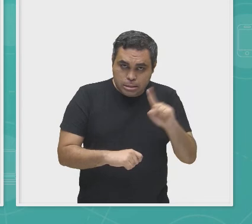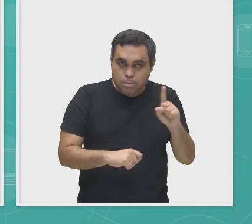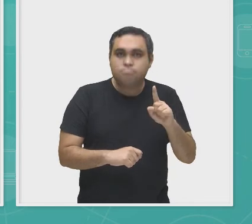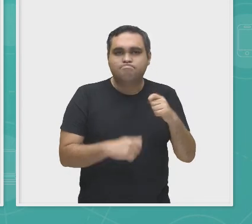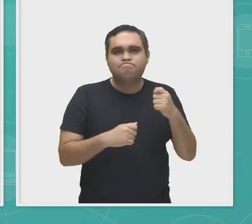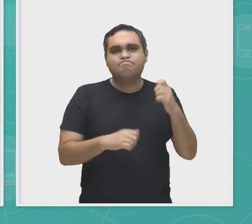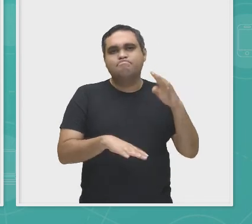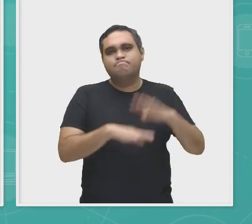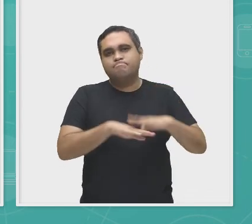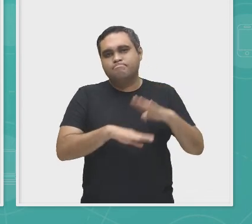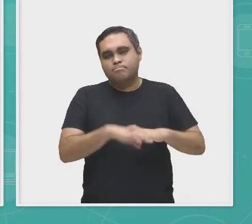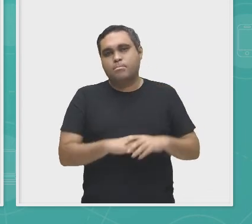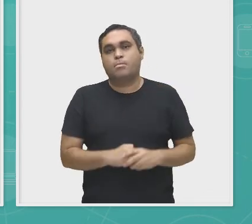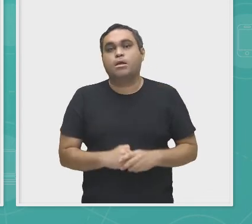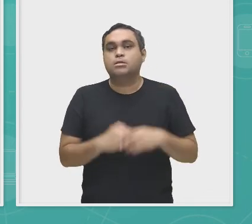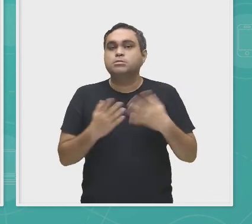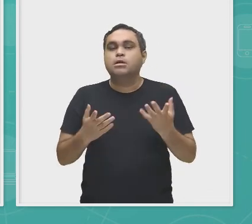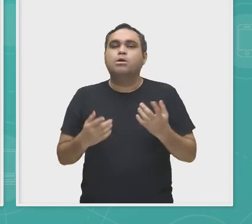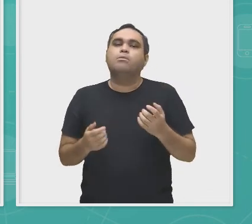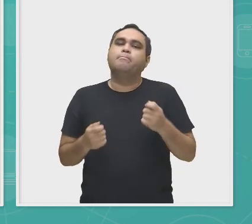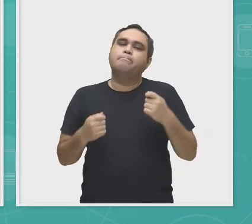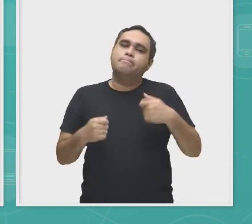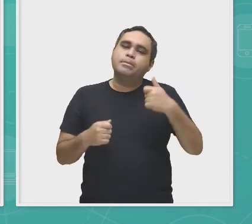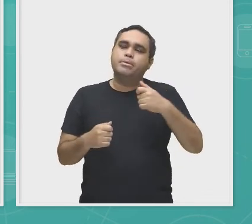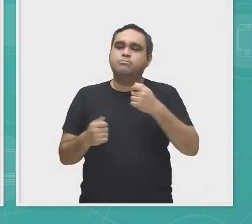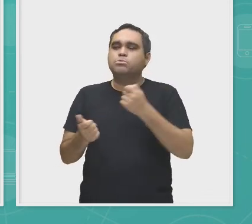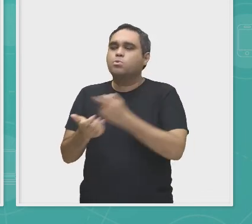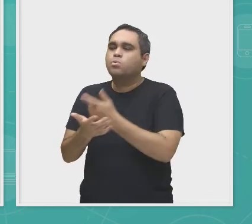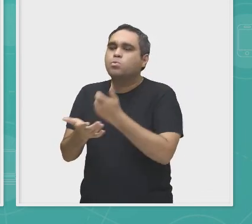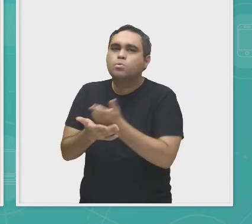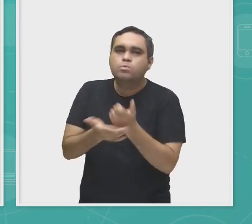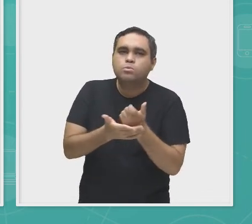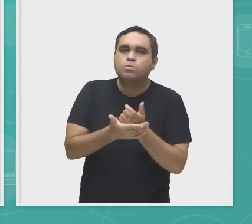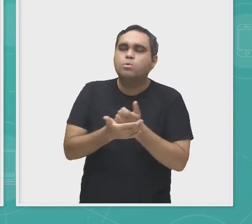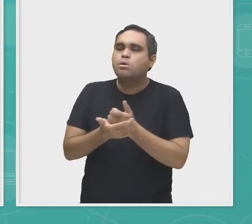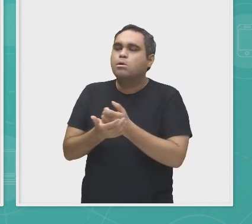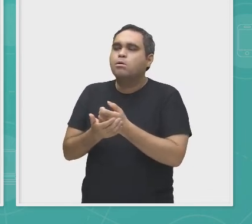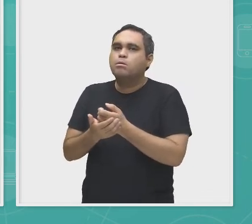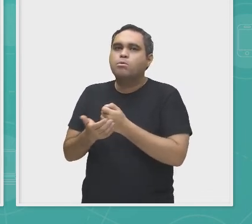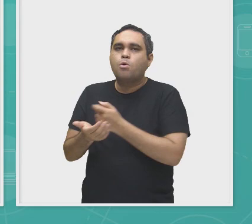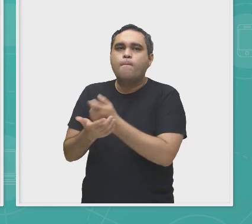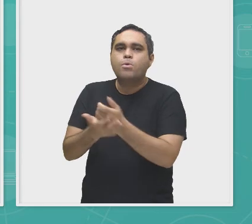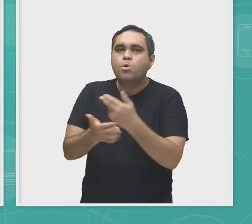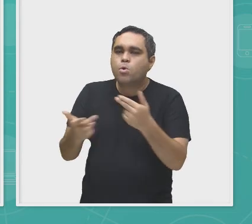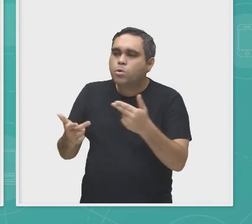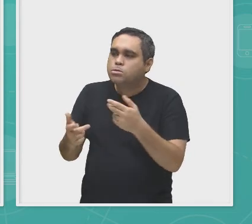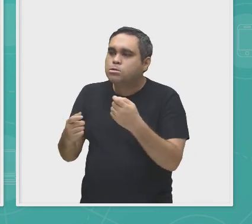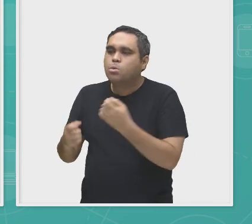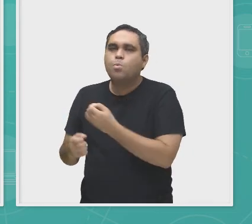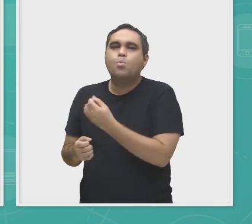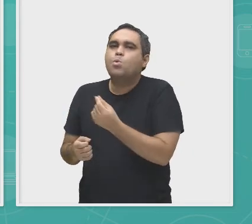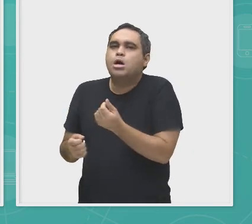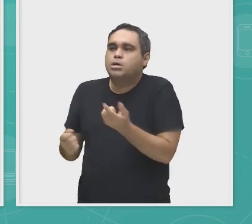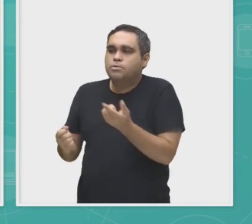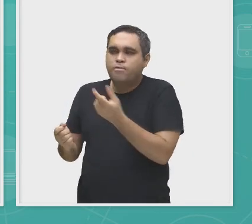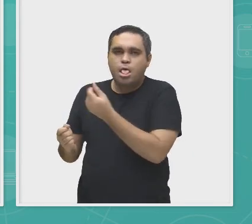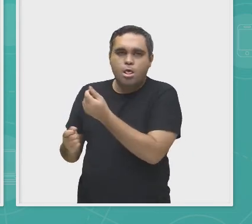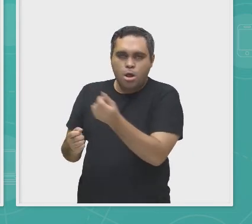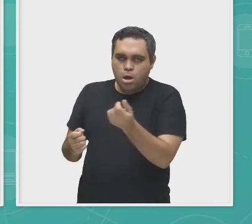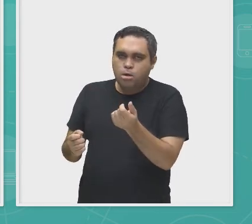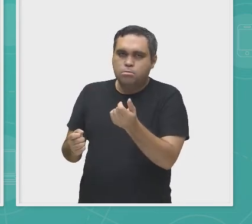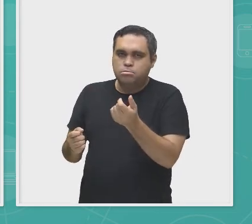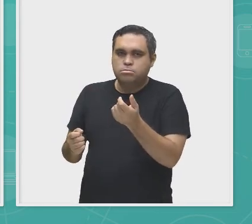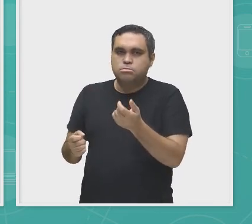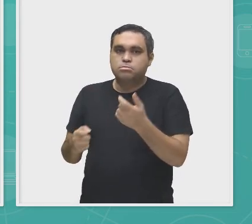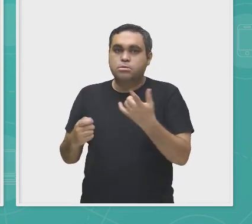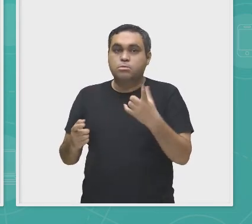primeiramente nós temos que fazer o levantamento de quanto ele gastou aí, né? Então, nós vamos ter aqui o